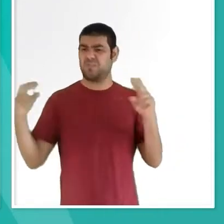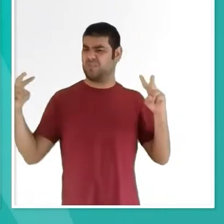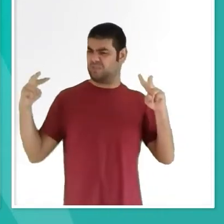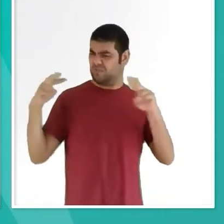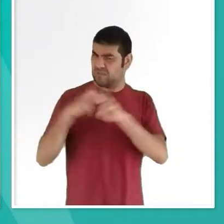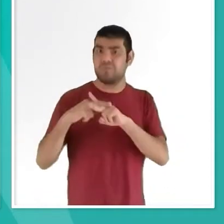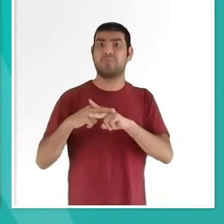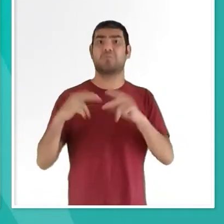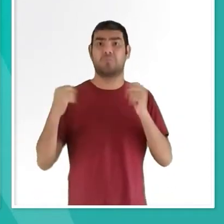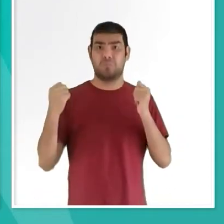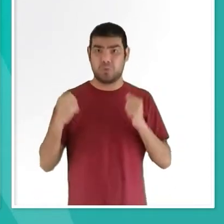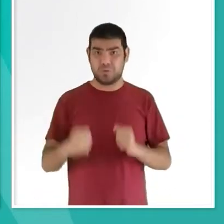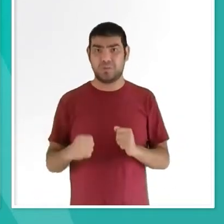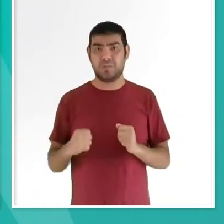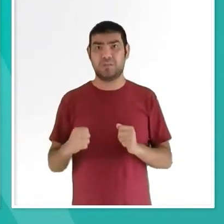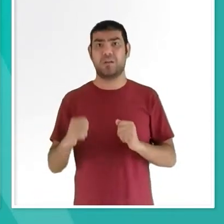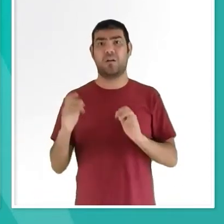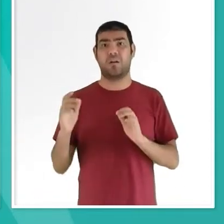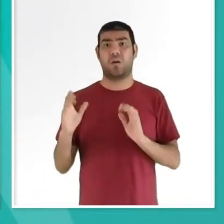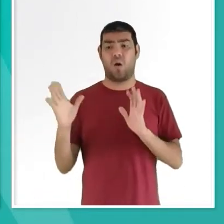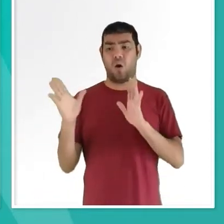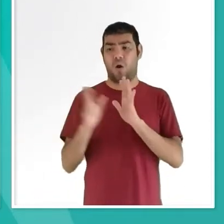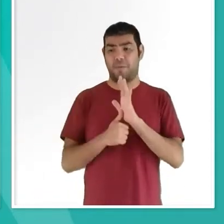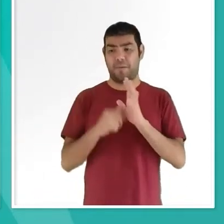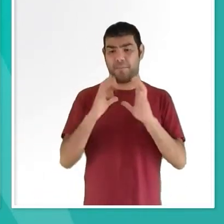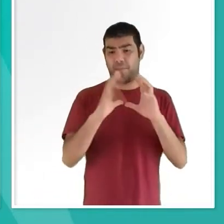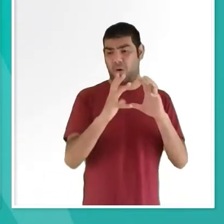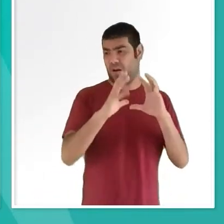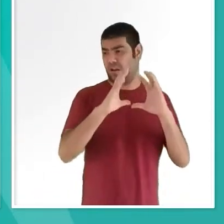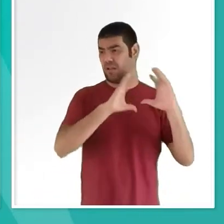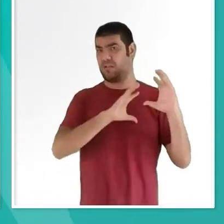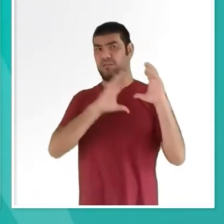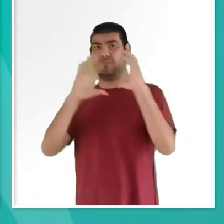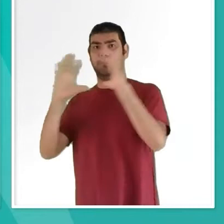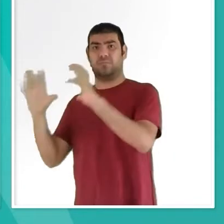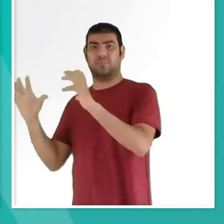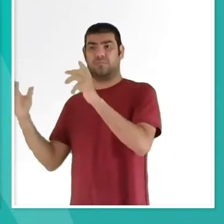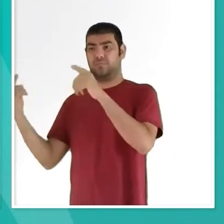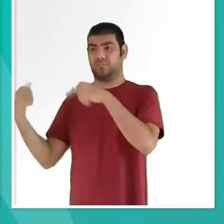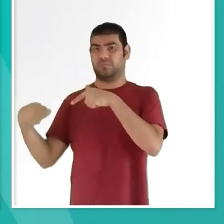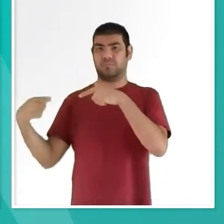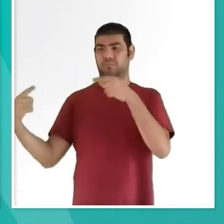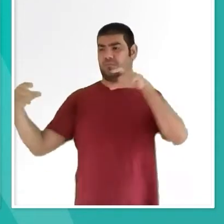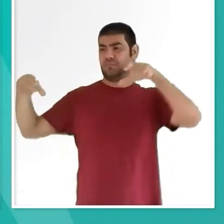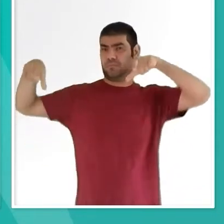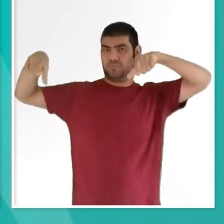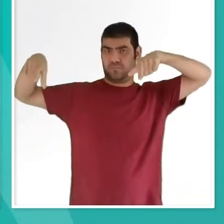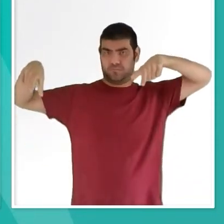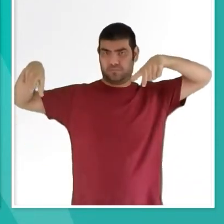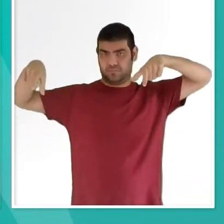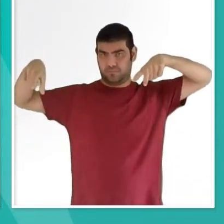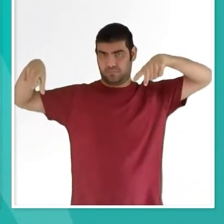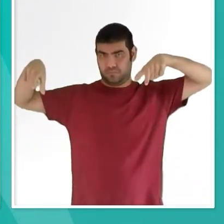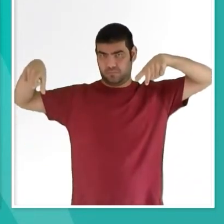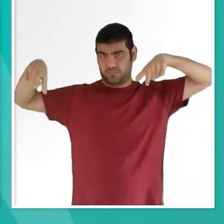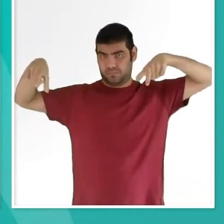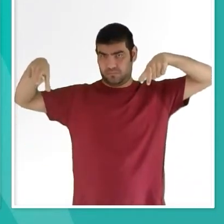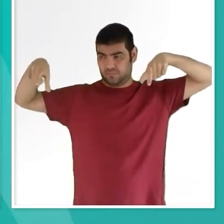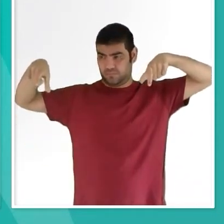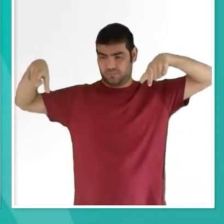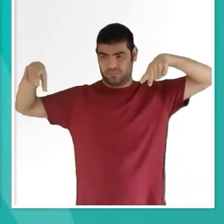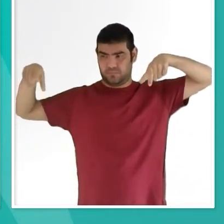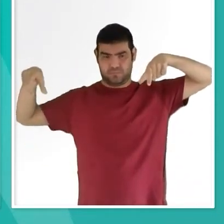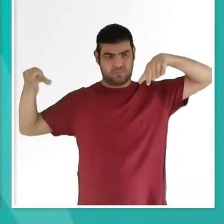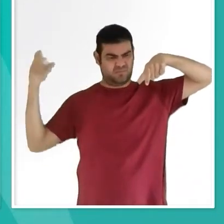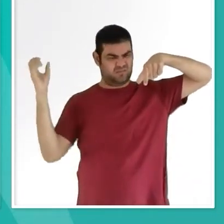conseguir levar uma bola de couro até as traves localizadas no fundo do campo adversário.